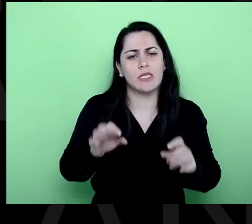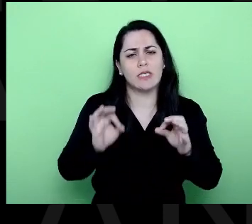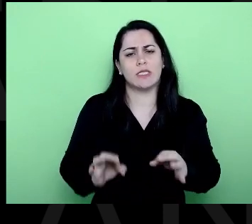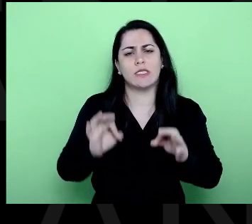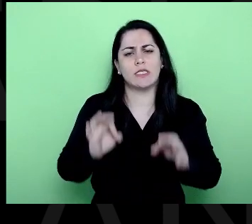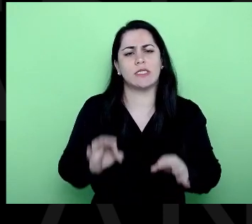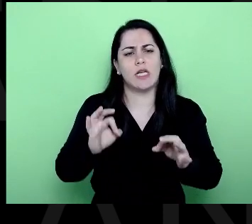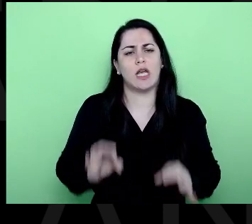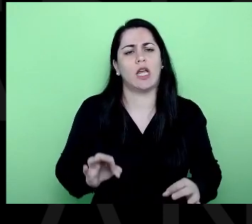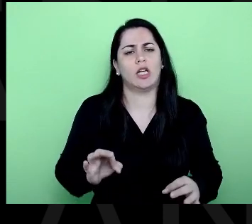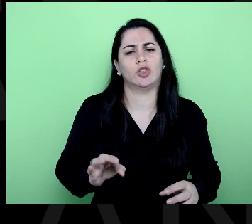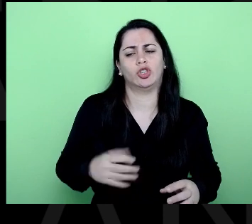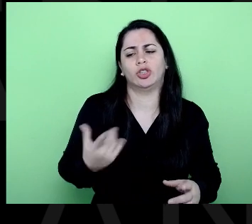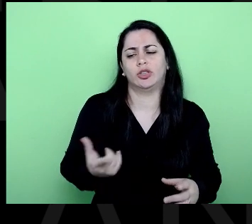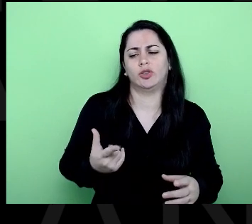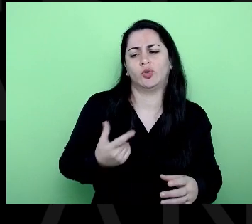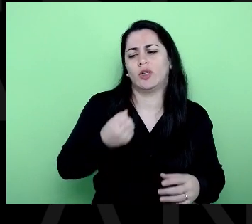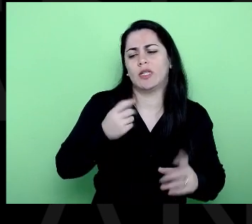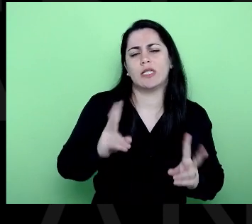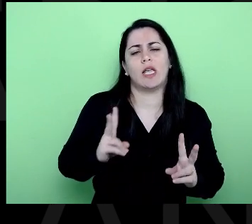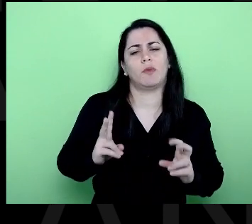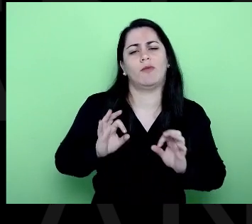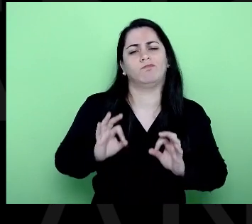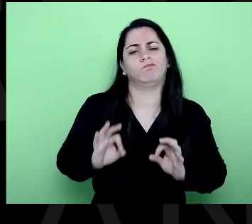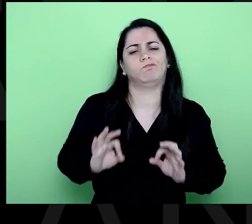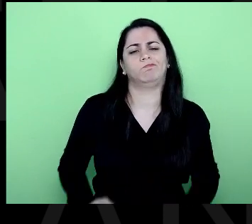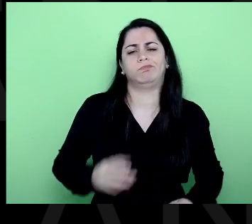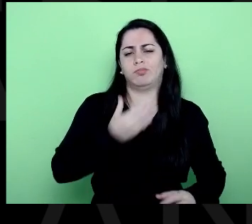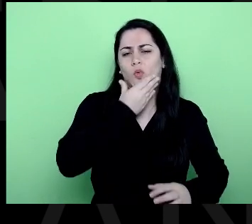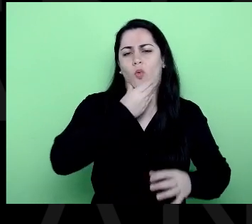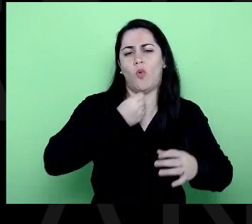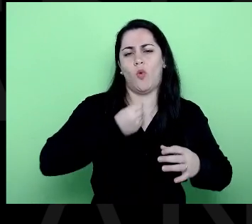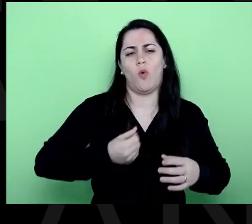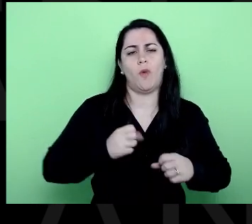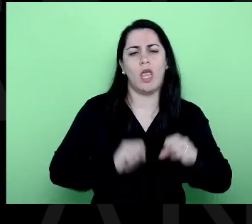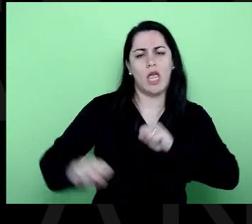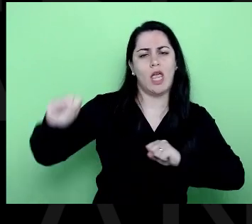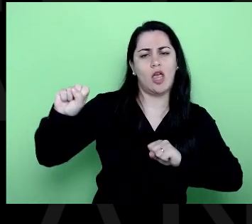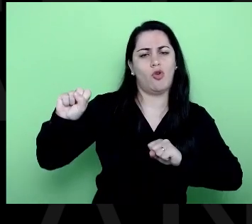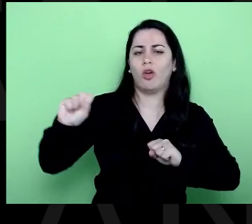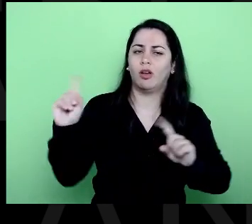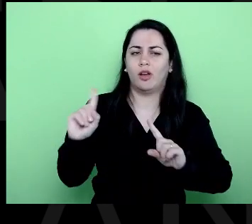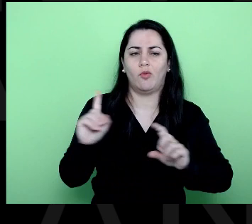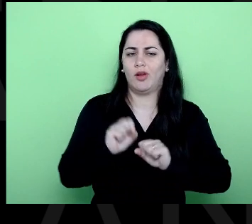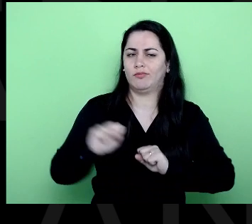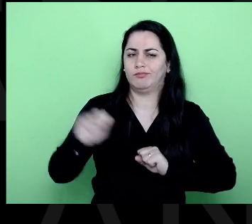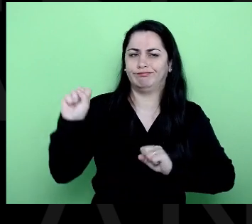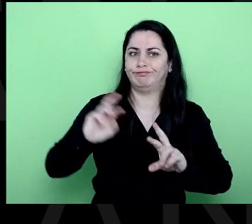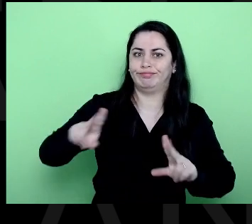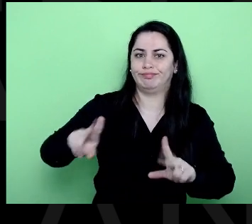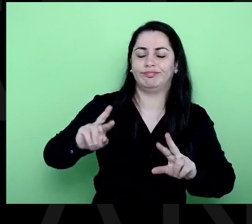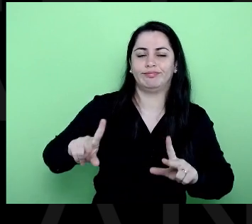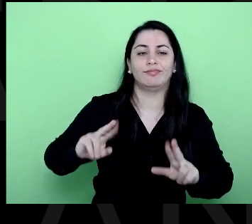certinho, bonzinho. Sabe, o protótipo do herói, ele era mais o anti-herói do que o herói,